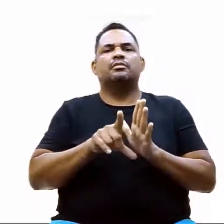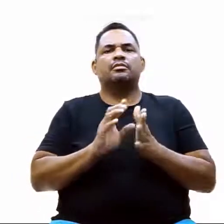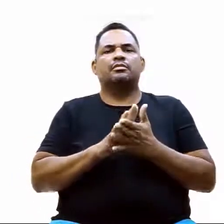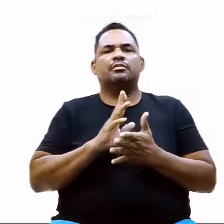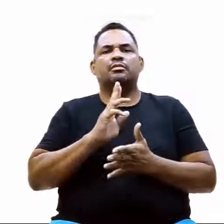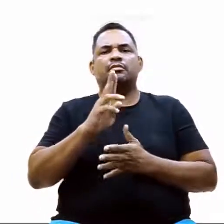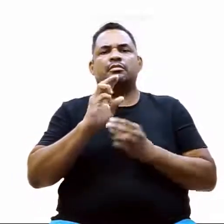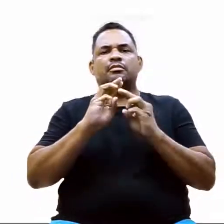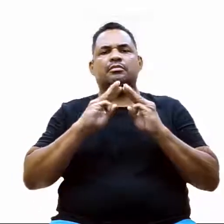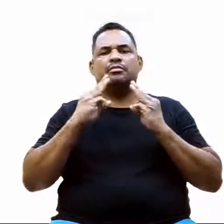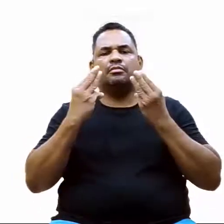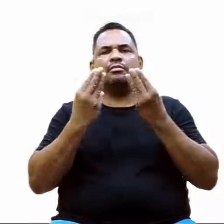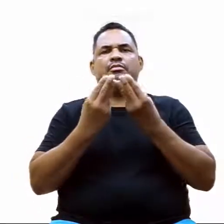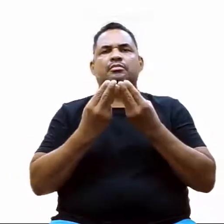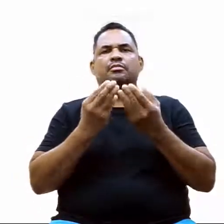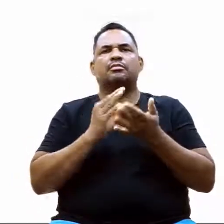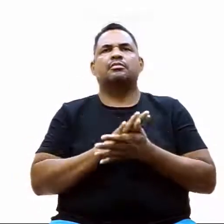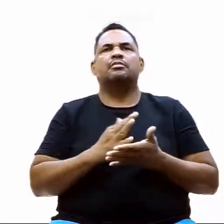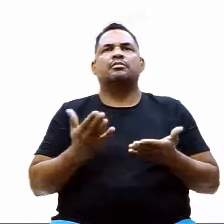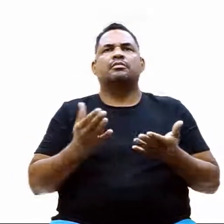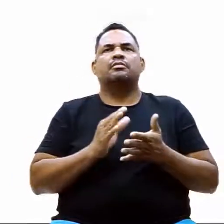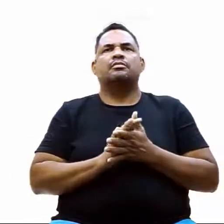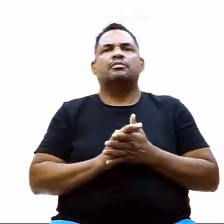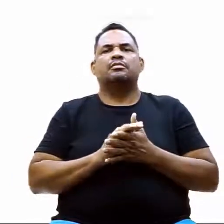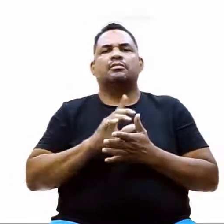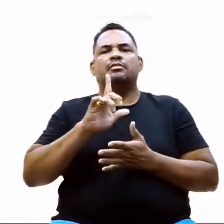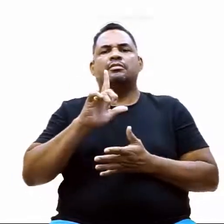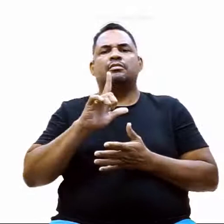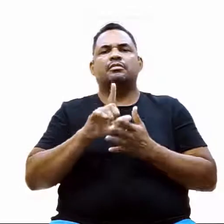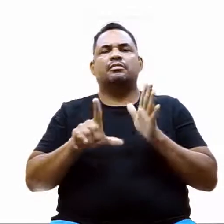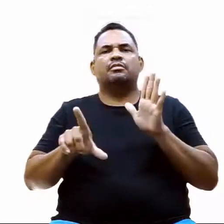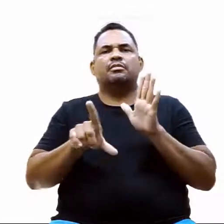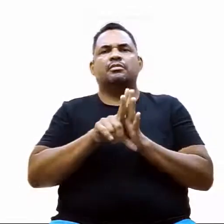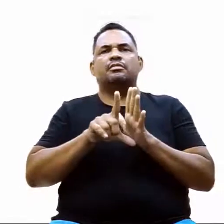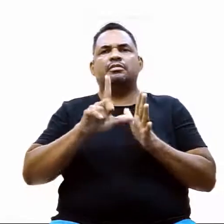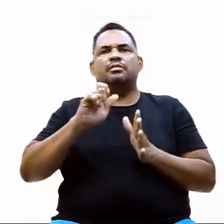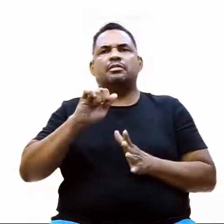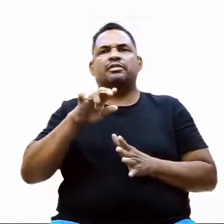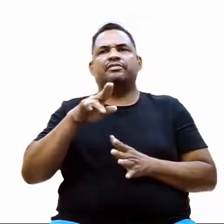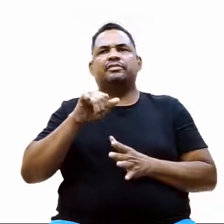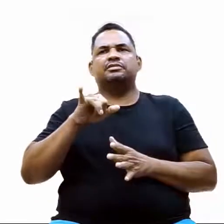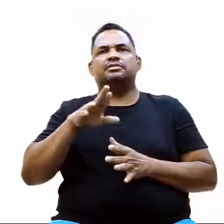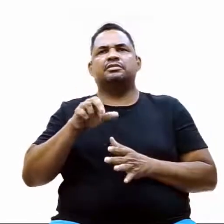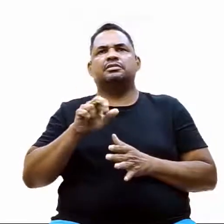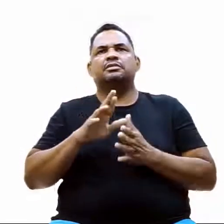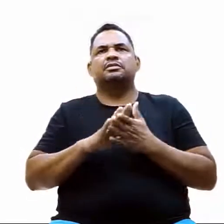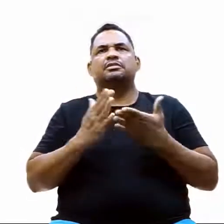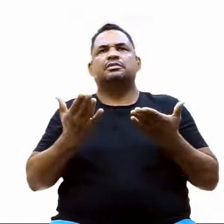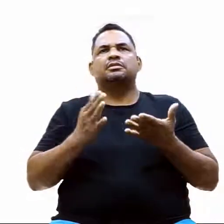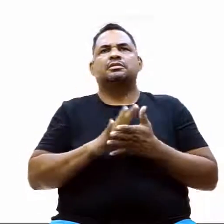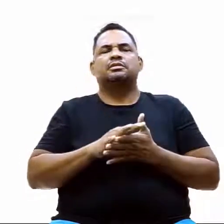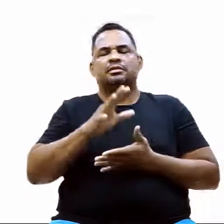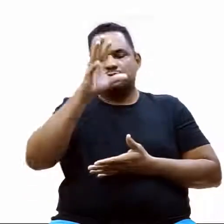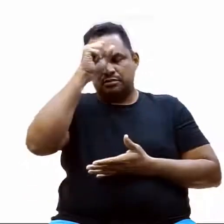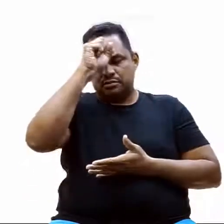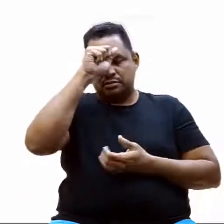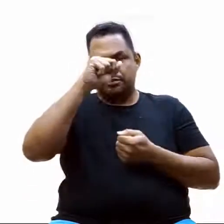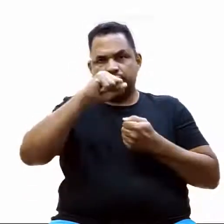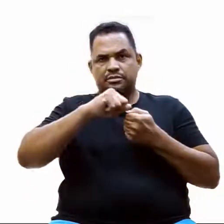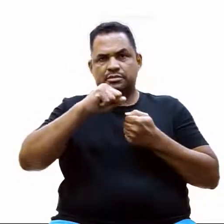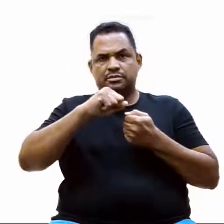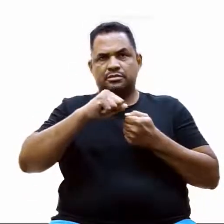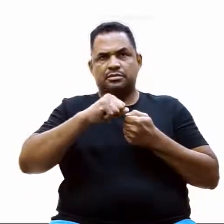massa, sobre a lei de Lavoisier, vamos para o aprender fazendo.